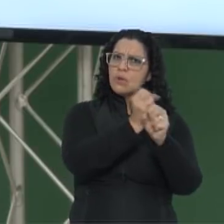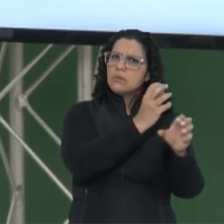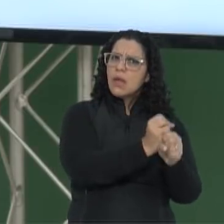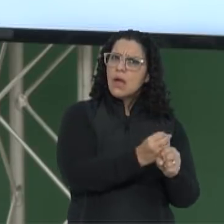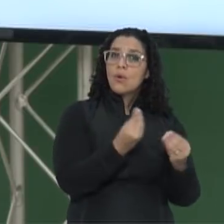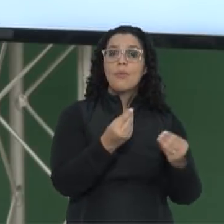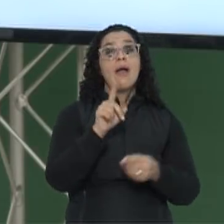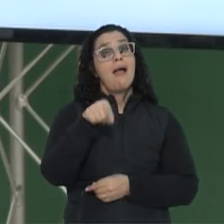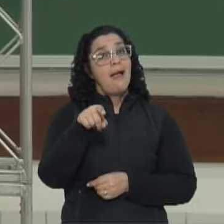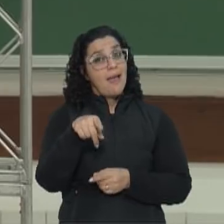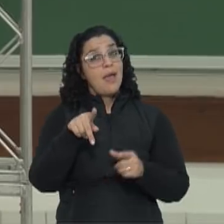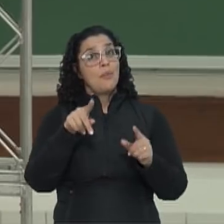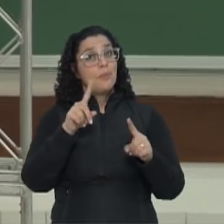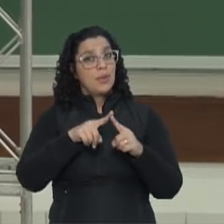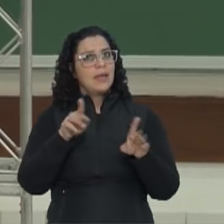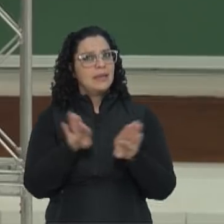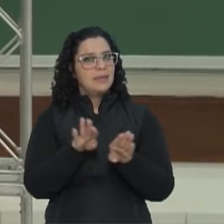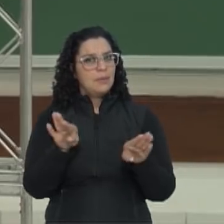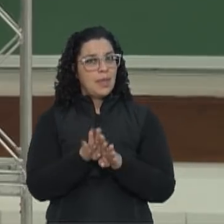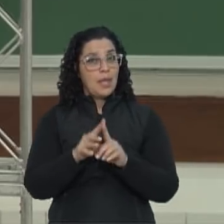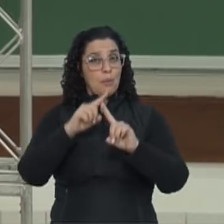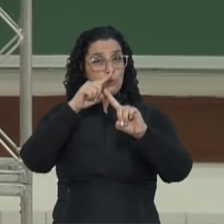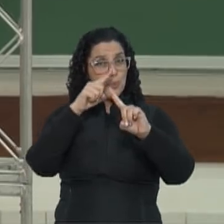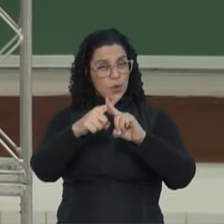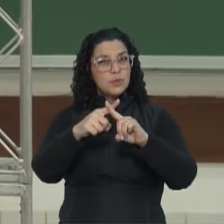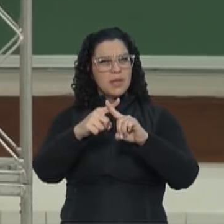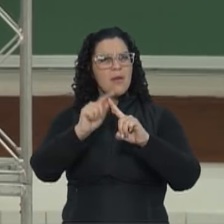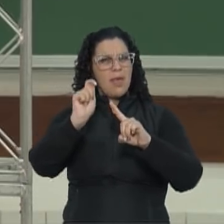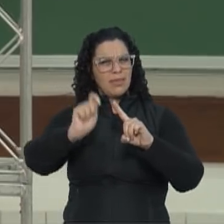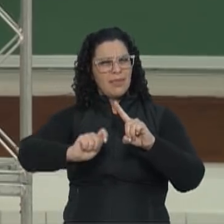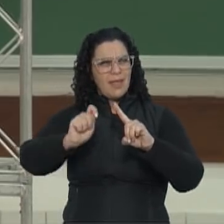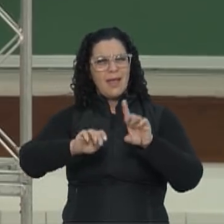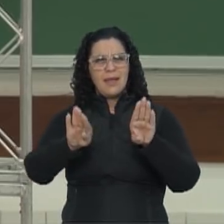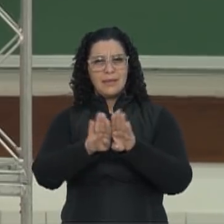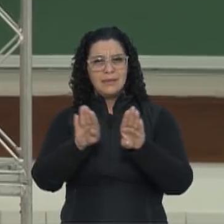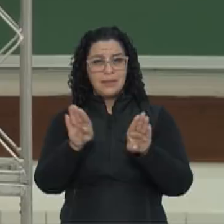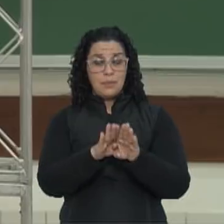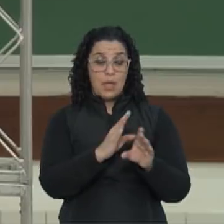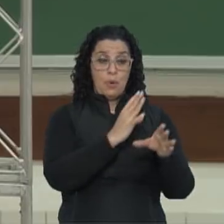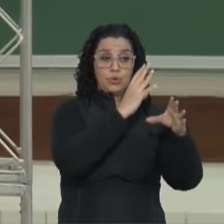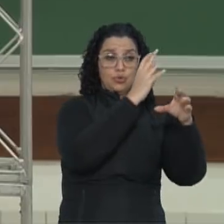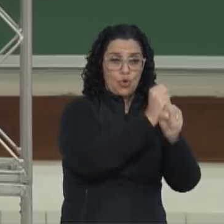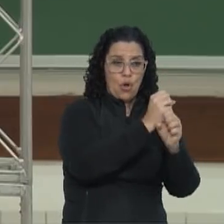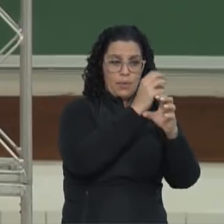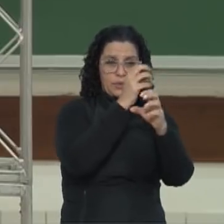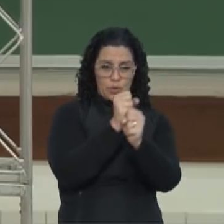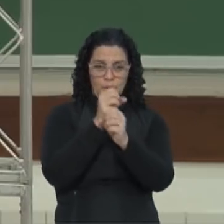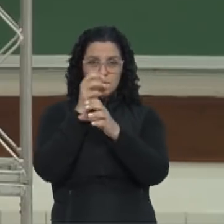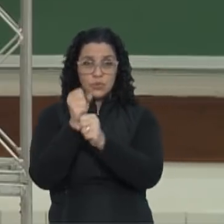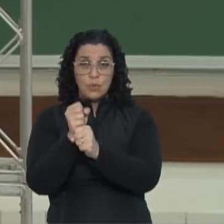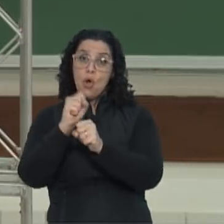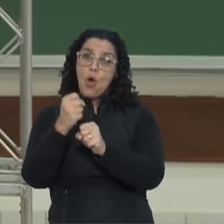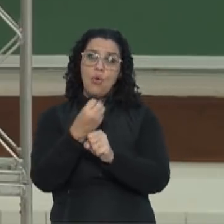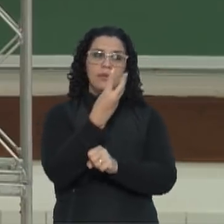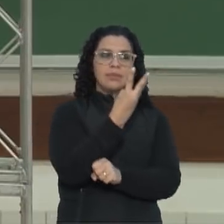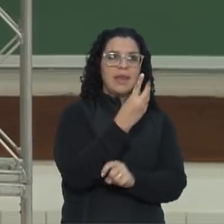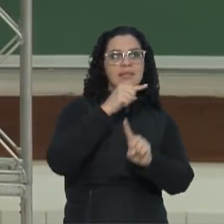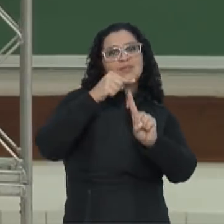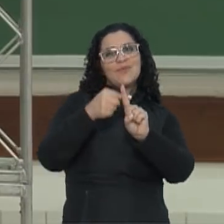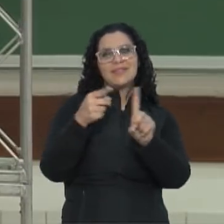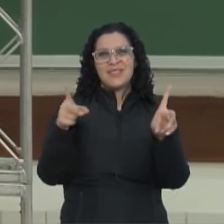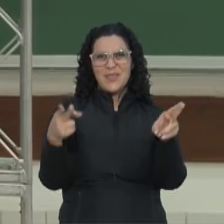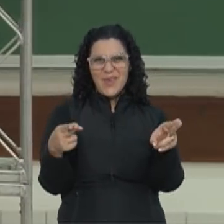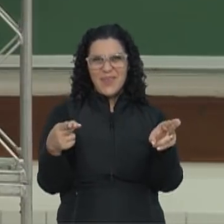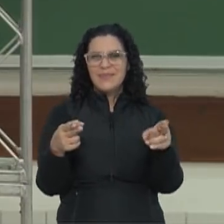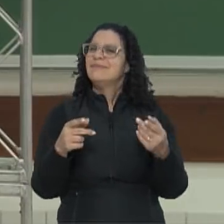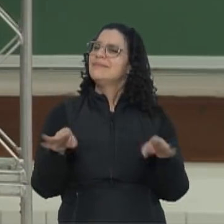soma. Ah, lembra que uma das ideias da multiplicação é a ideia de soma de parcelas iguais? Muito bem,